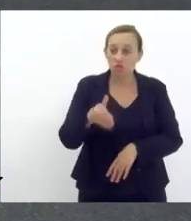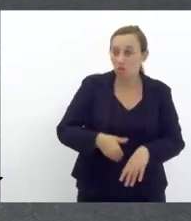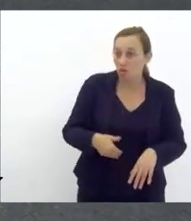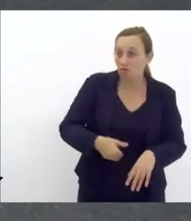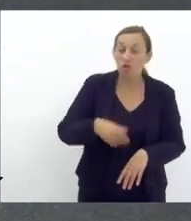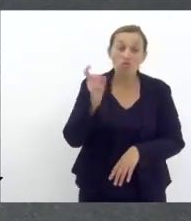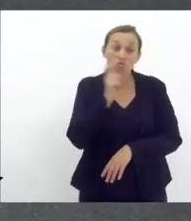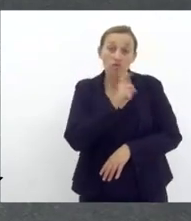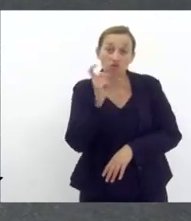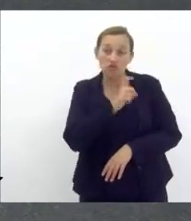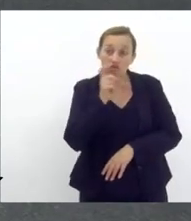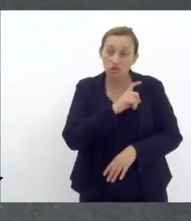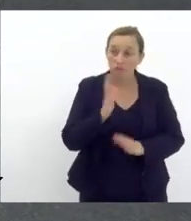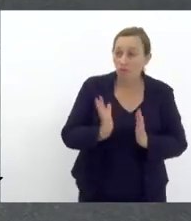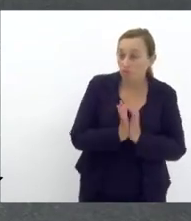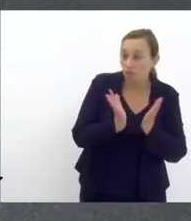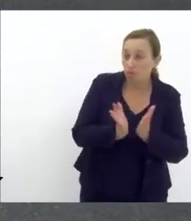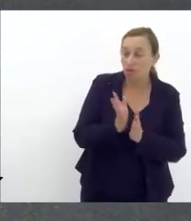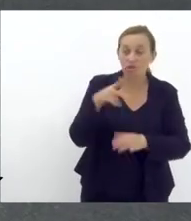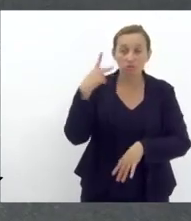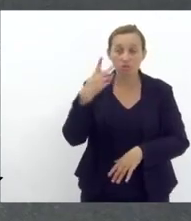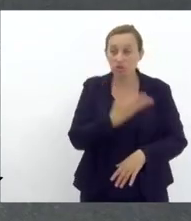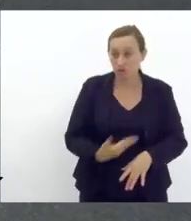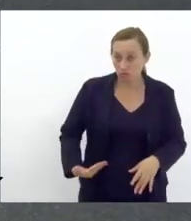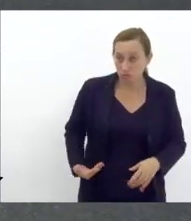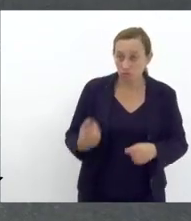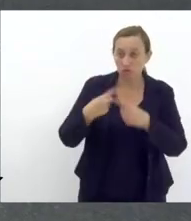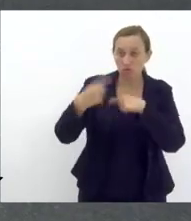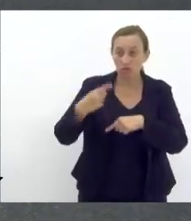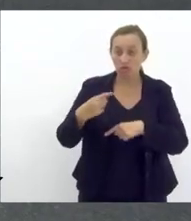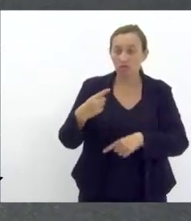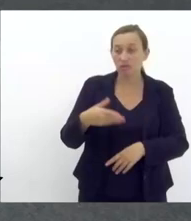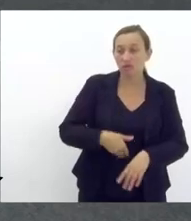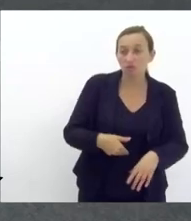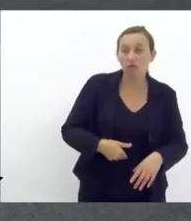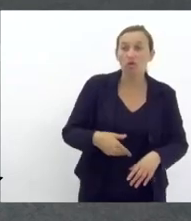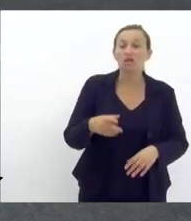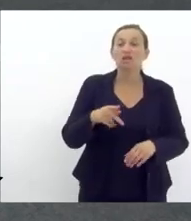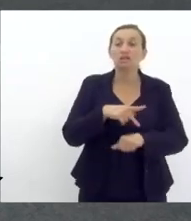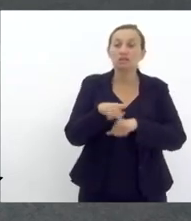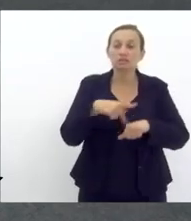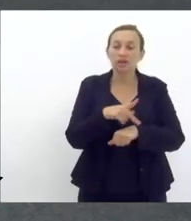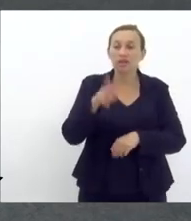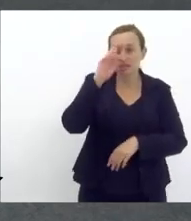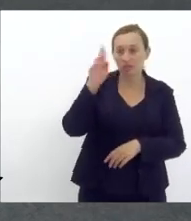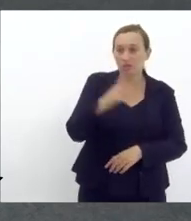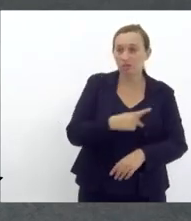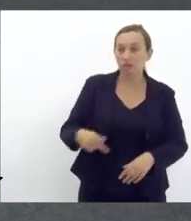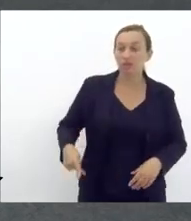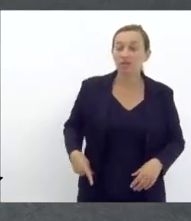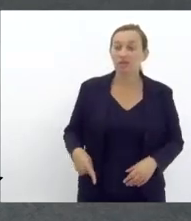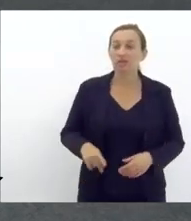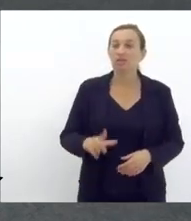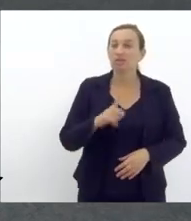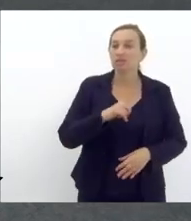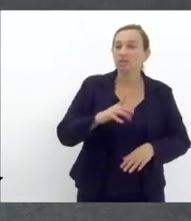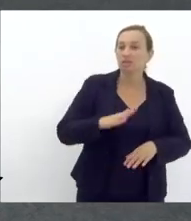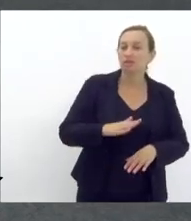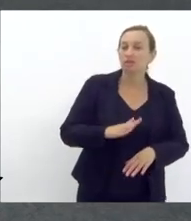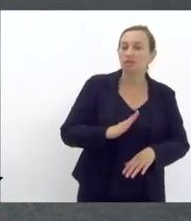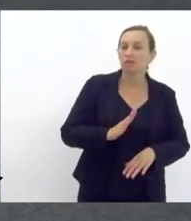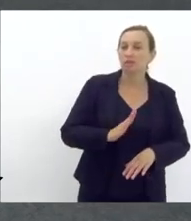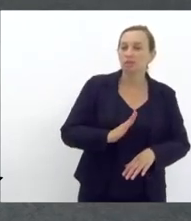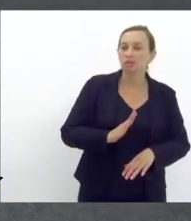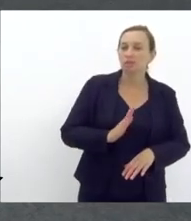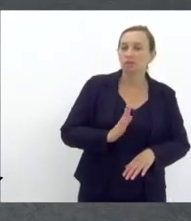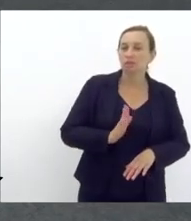mentira com relação à políticas públicas de superação da fome nesse país senhora presidente que temos mais cabeça de